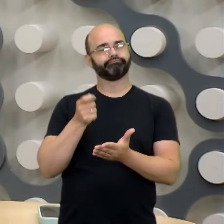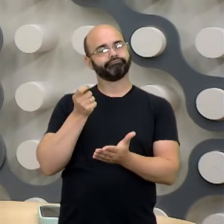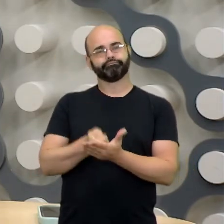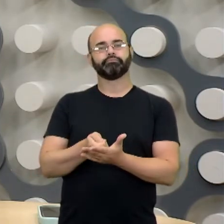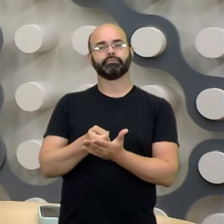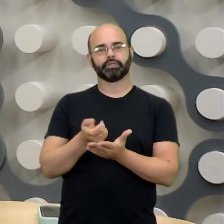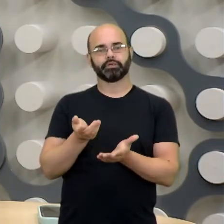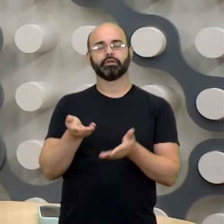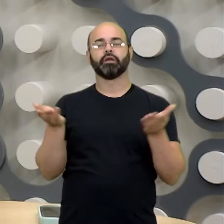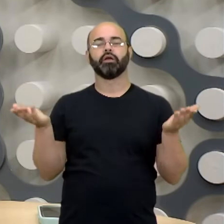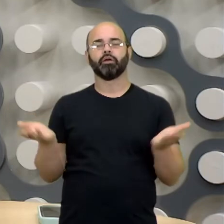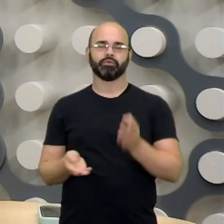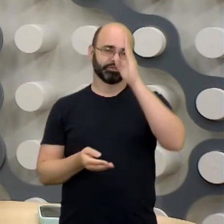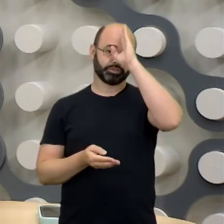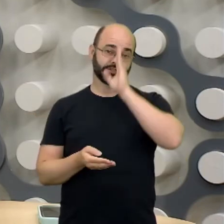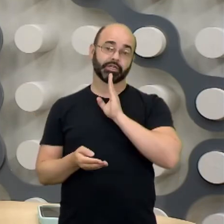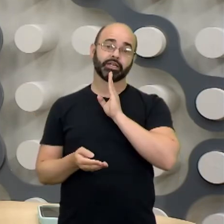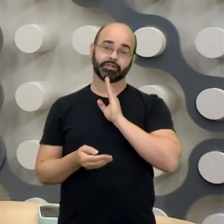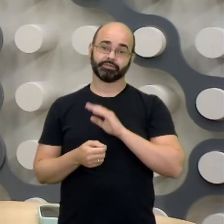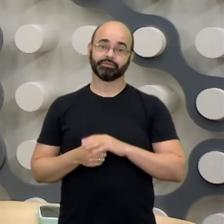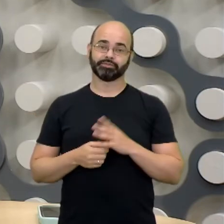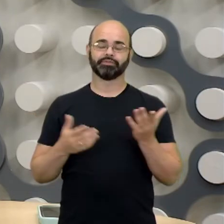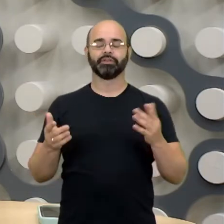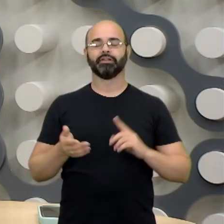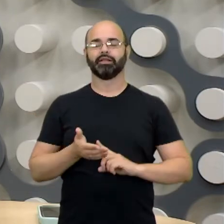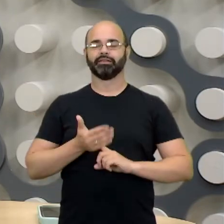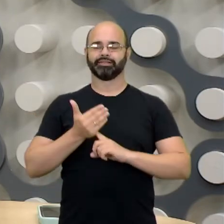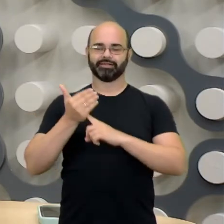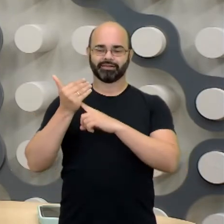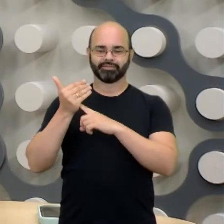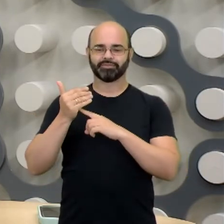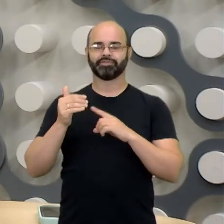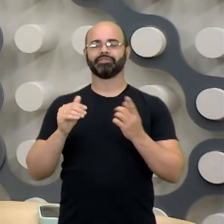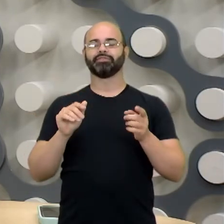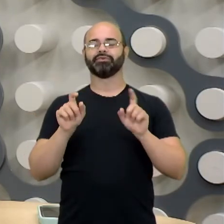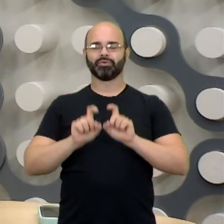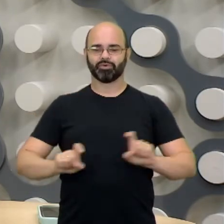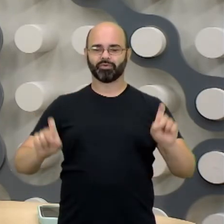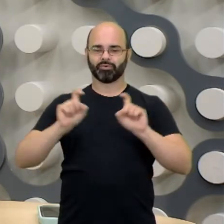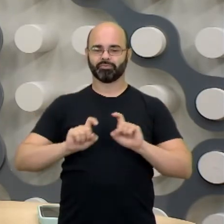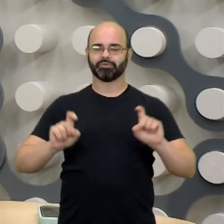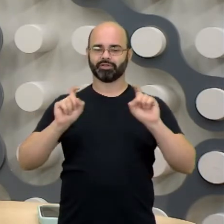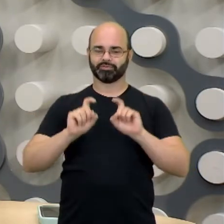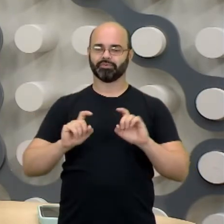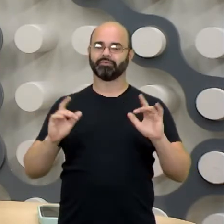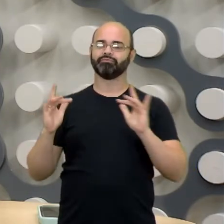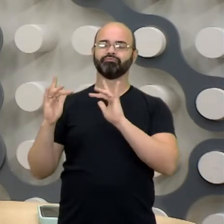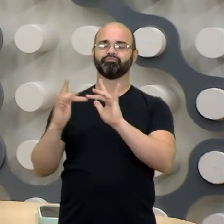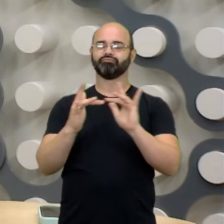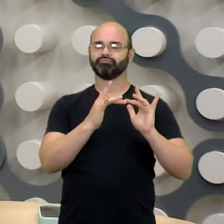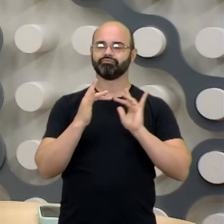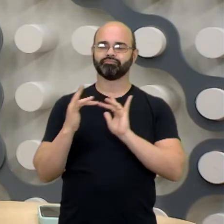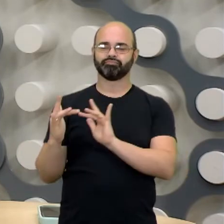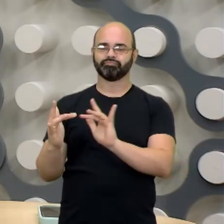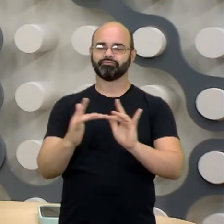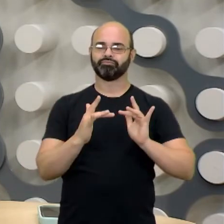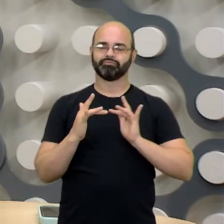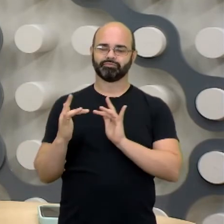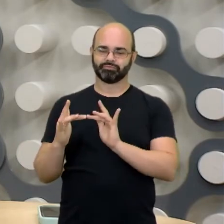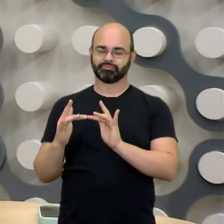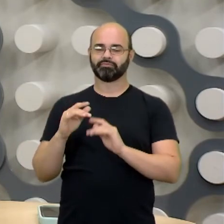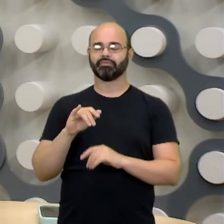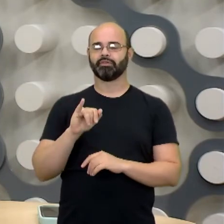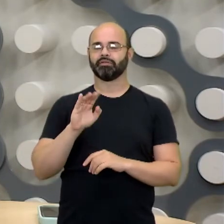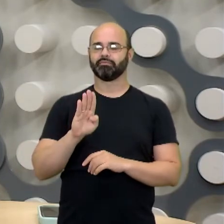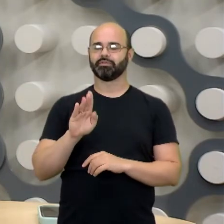mais fácil, então, né? E, logicamente, com a tecnologia, né, os computadores interligados, o IBGE consegue ter mais informações, e até informações